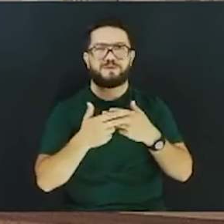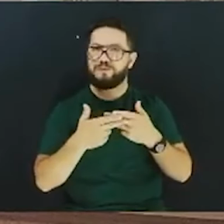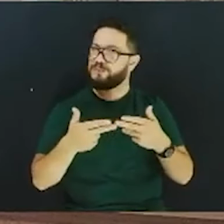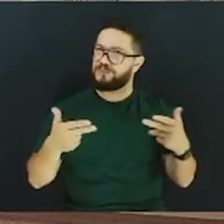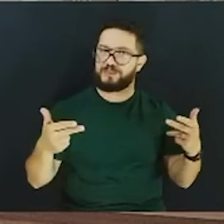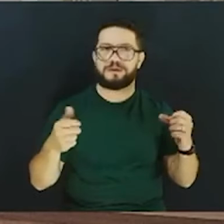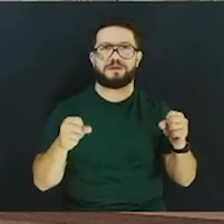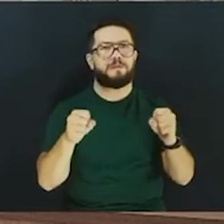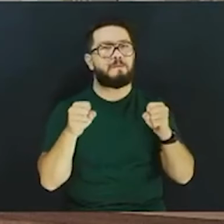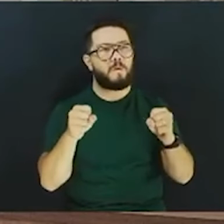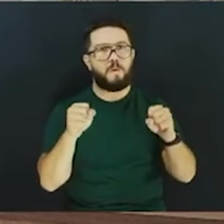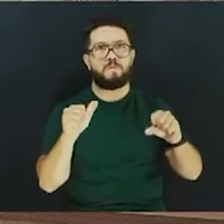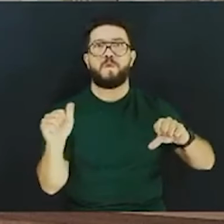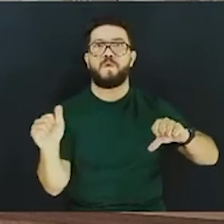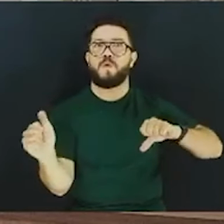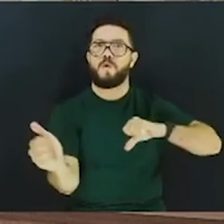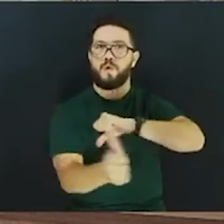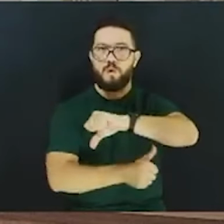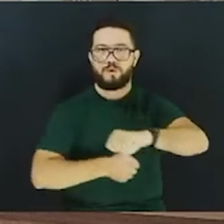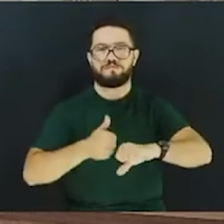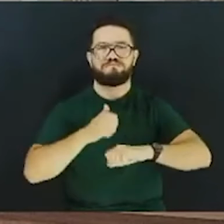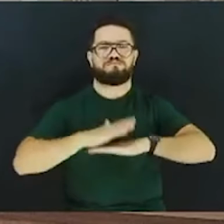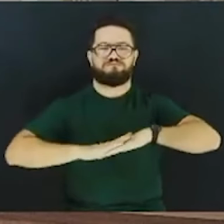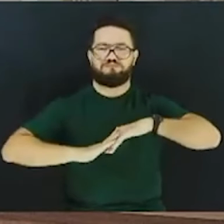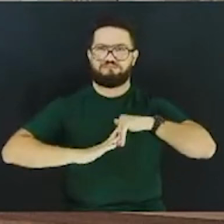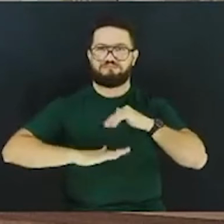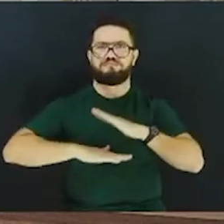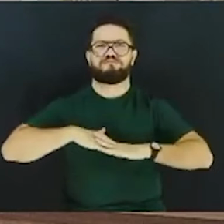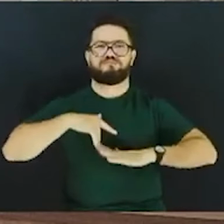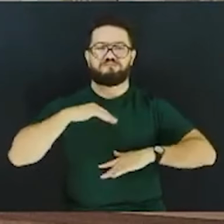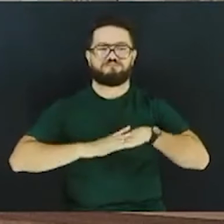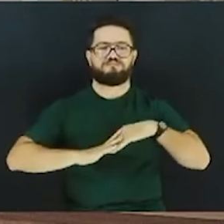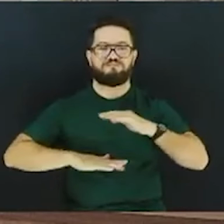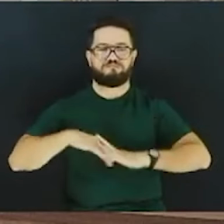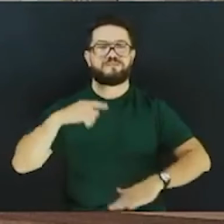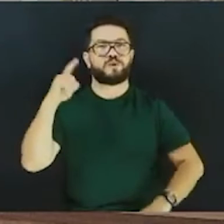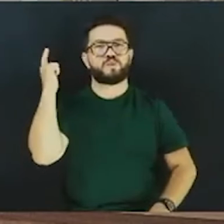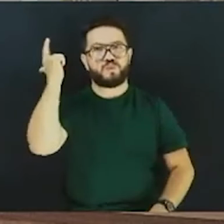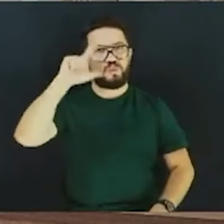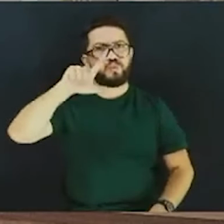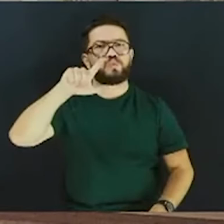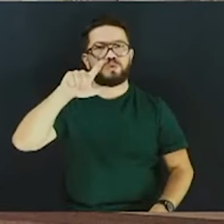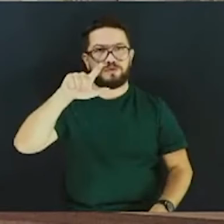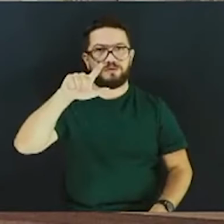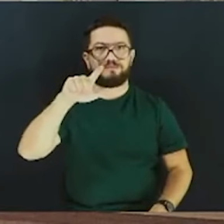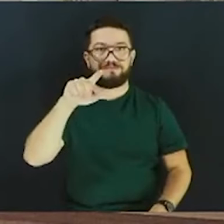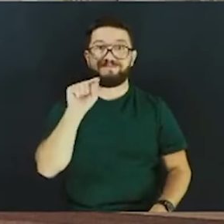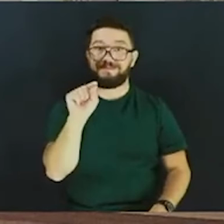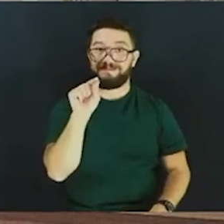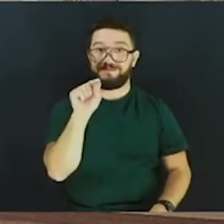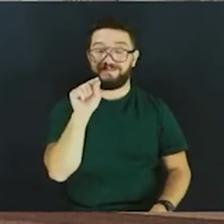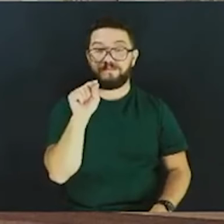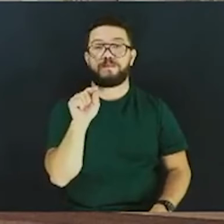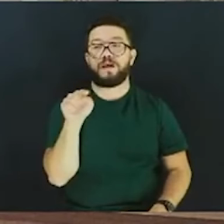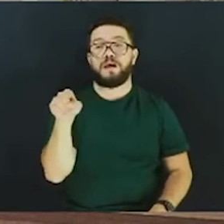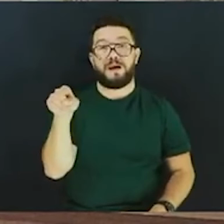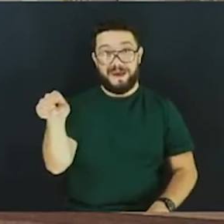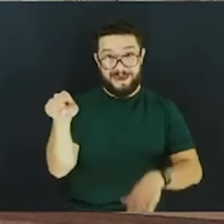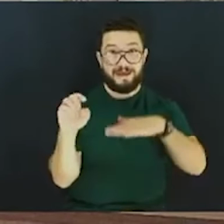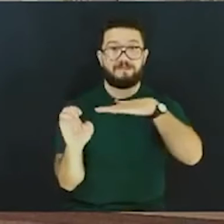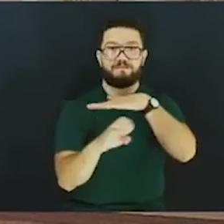exercem na prática a saúde preventiva do cidadãos através da prática esportiva essas empresas podem